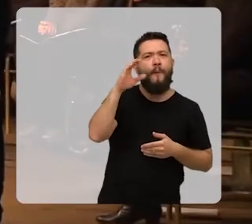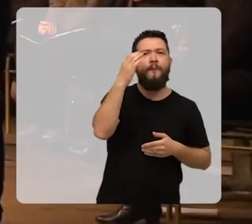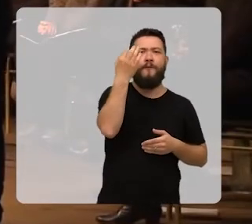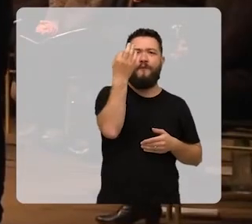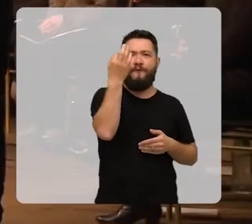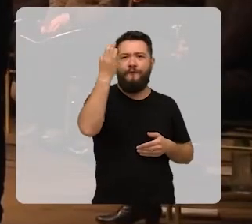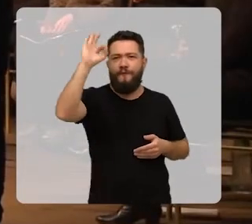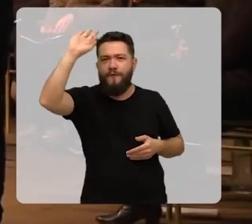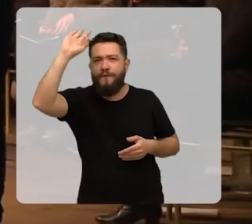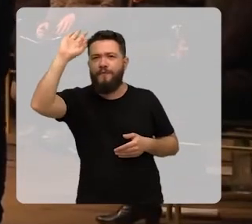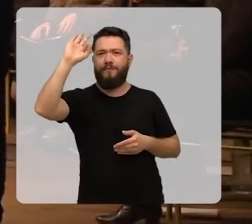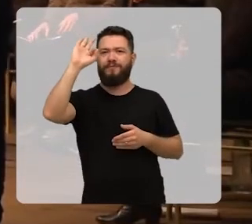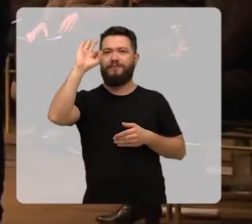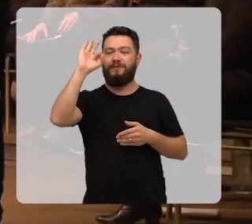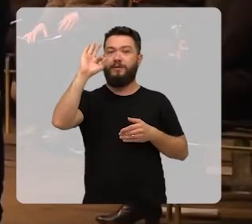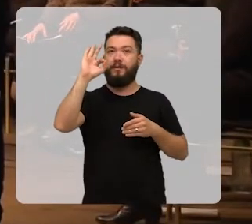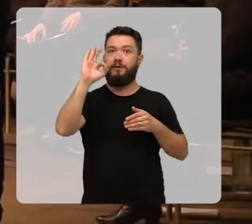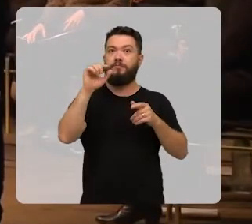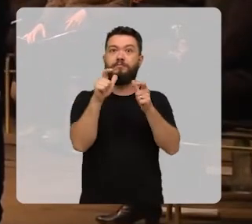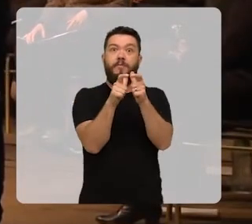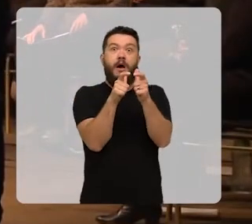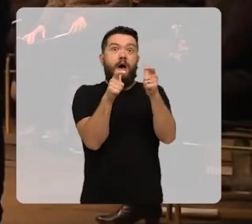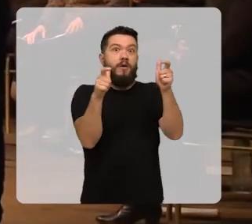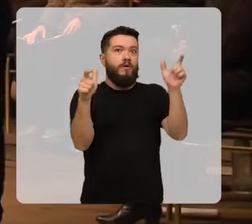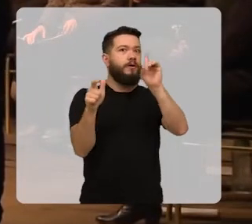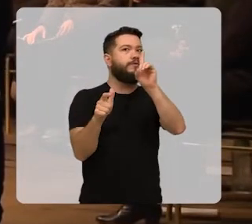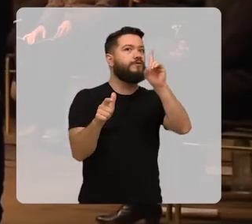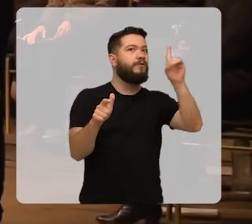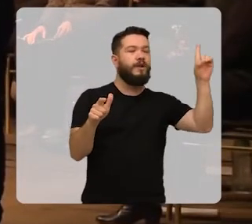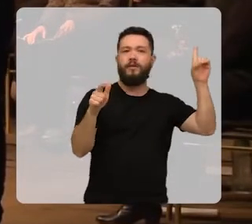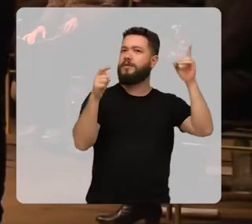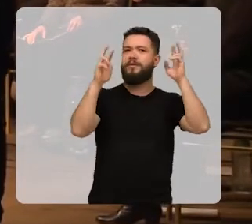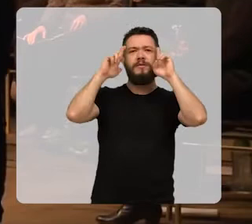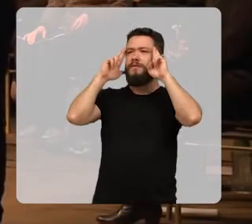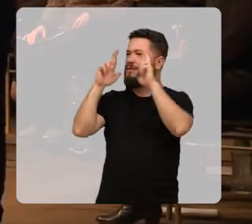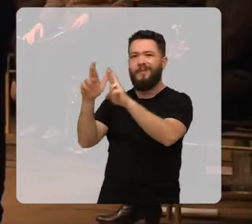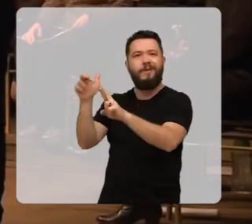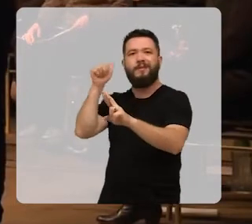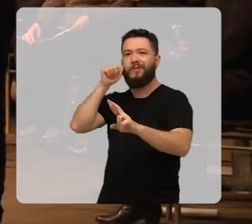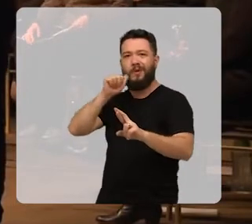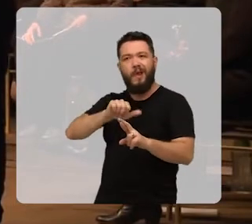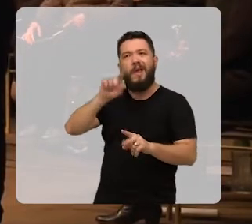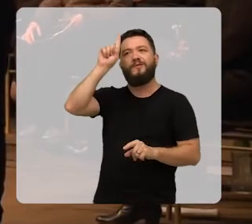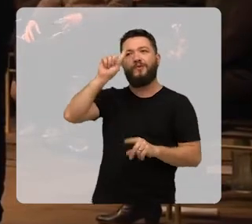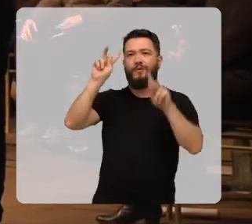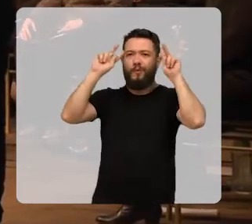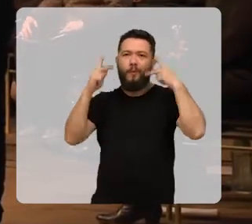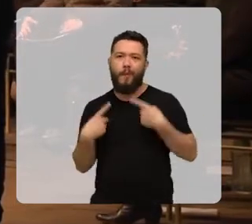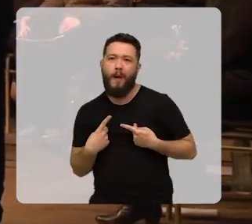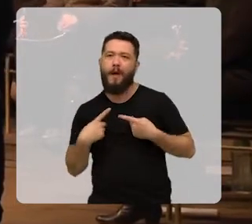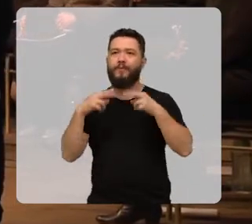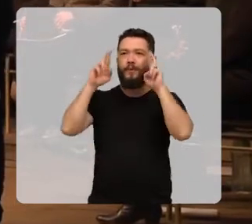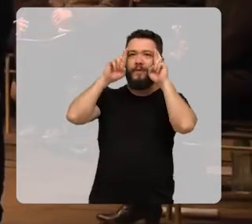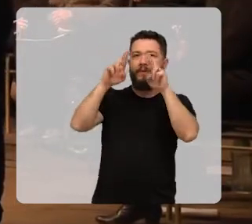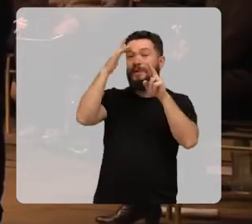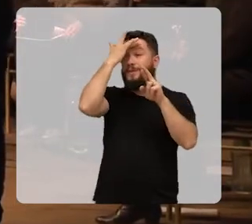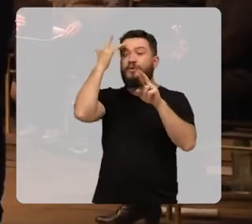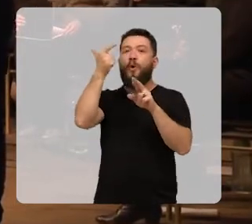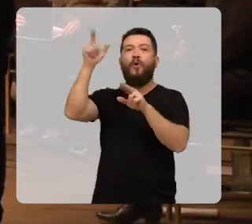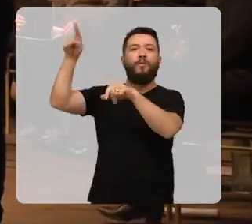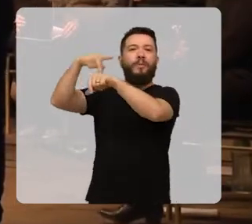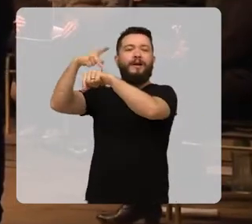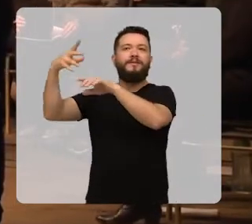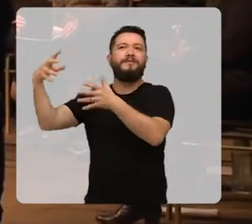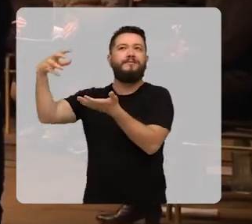que não respeita os direitos humanos que não respeita os direitos das mulheres que não respeita os direitos dos refugiados dos